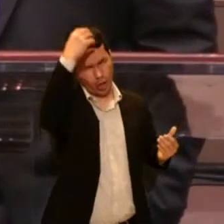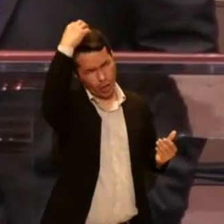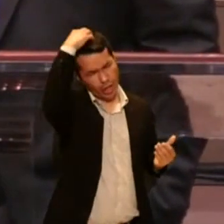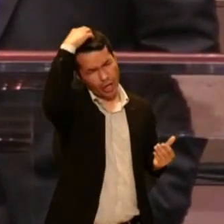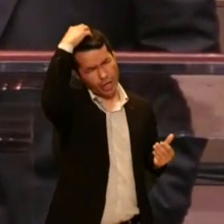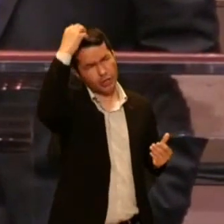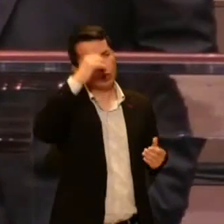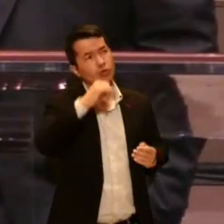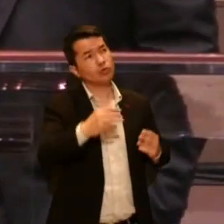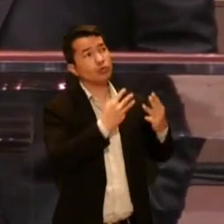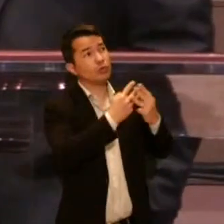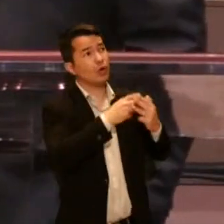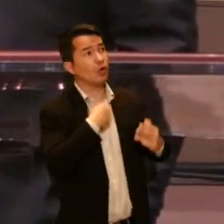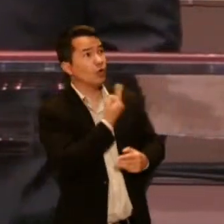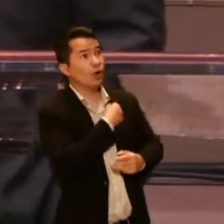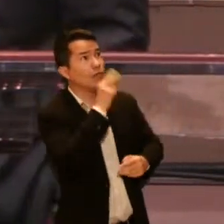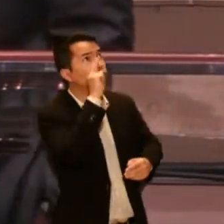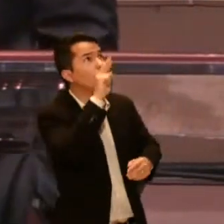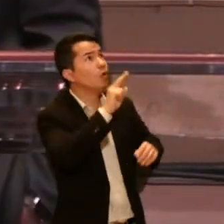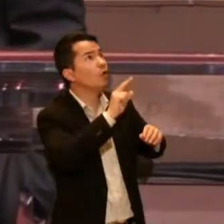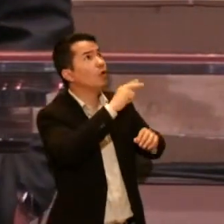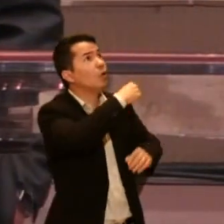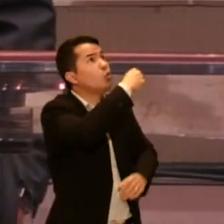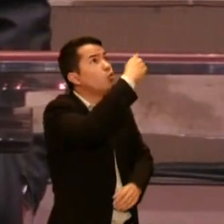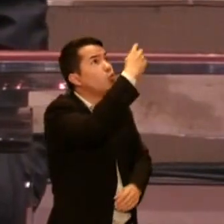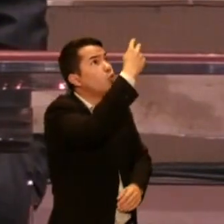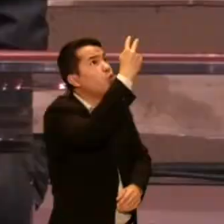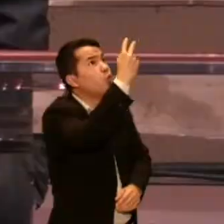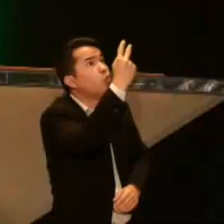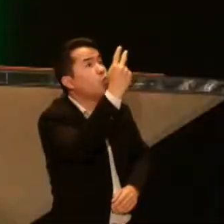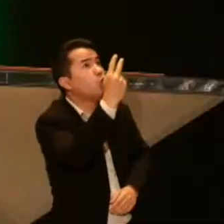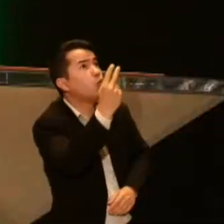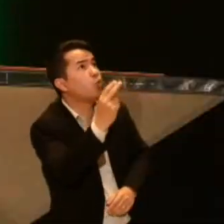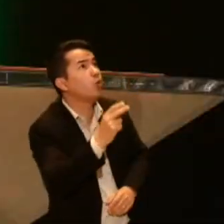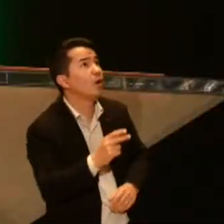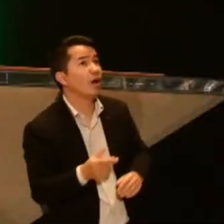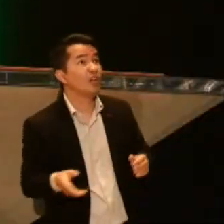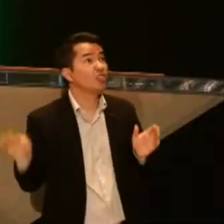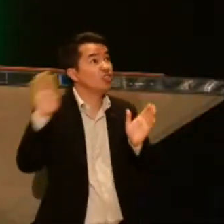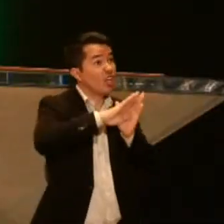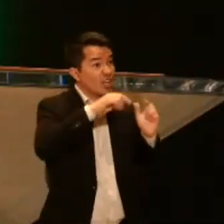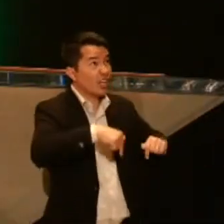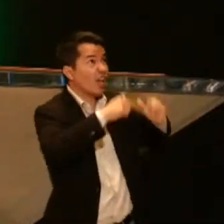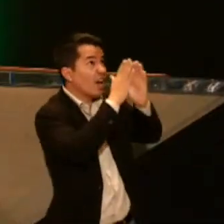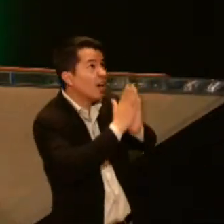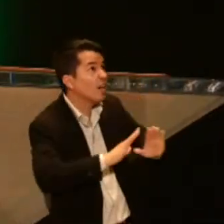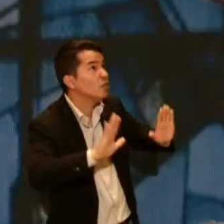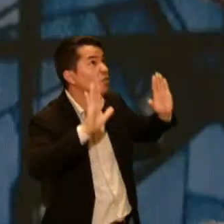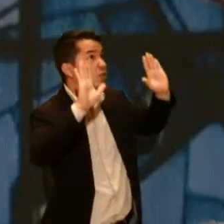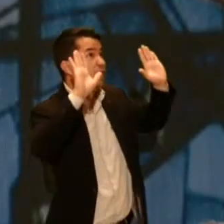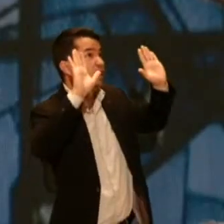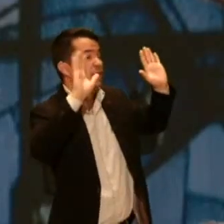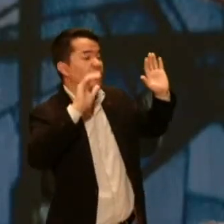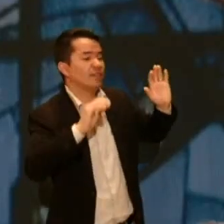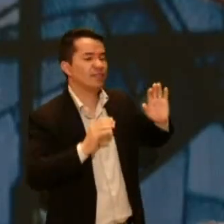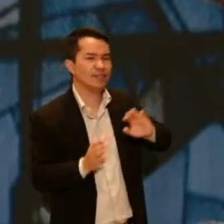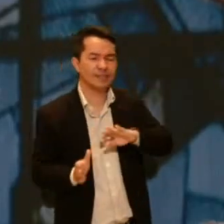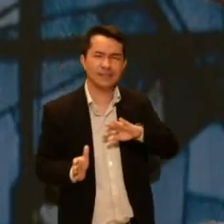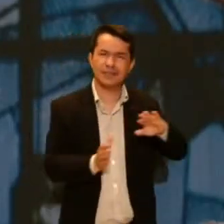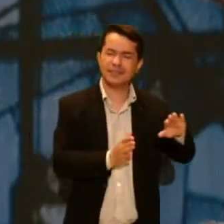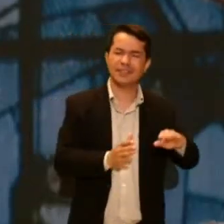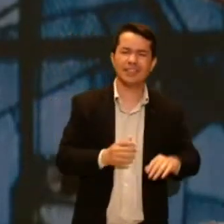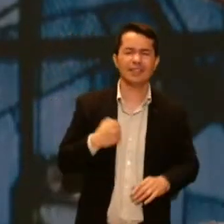sua estrela no Oriente e viemos adorá-lo. Os primeiros personagens que eu gostaria